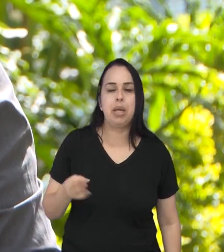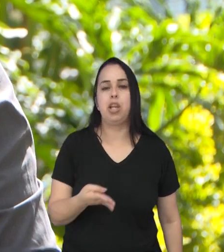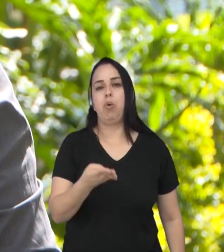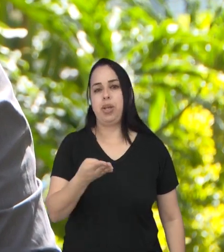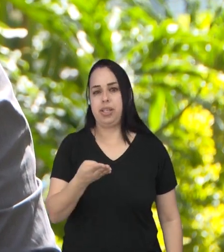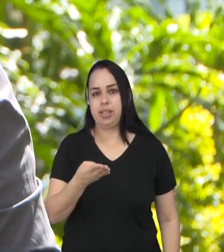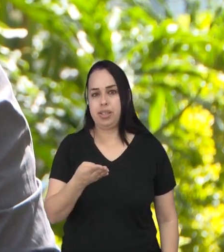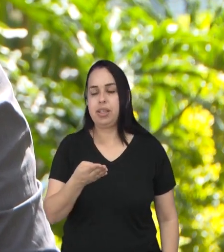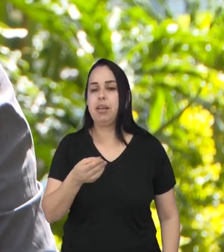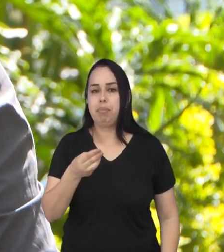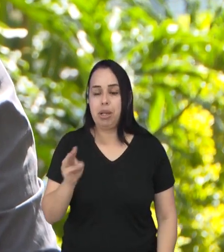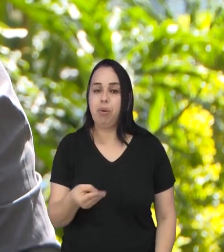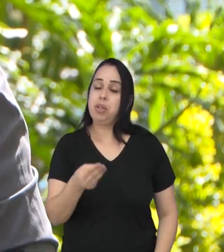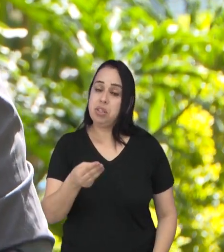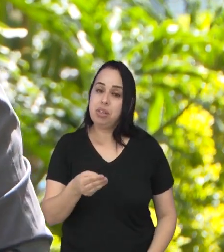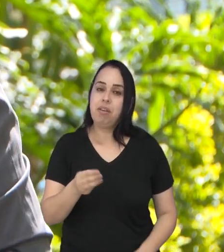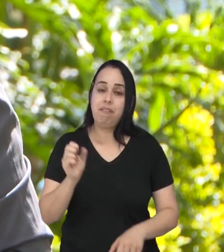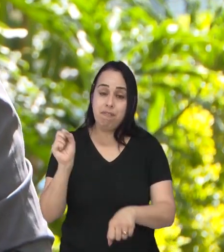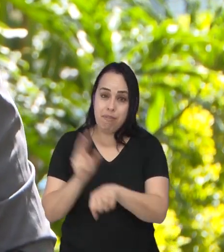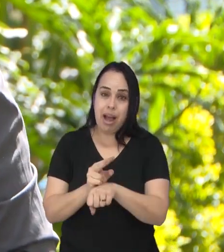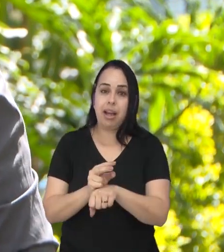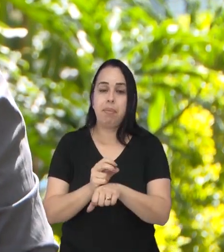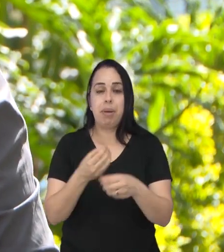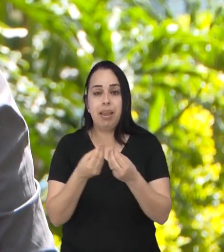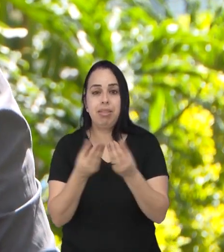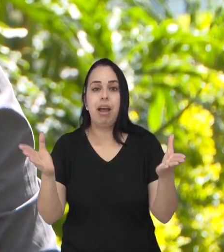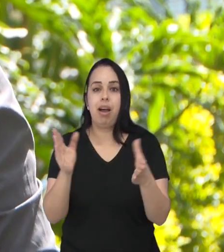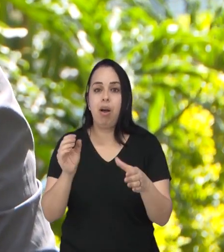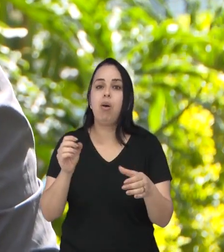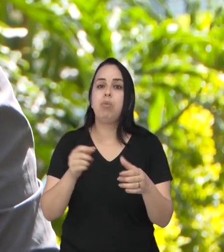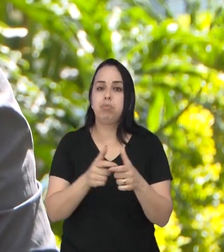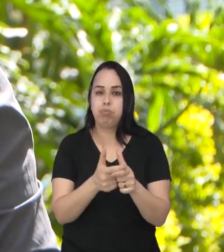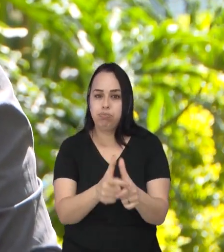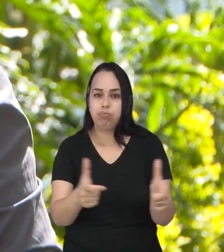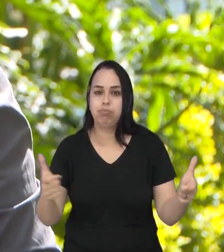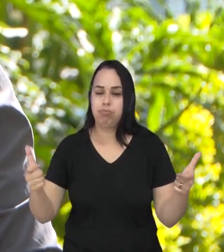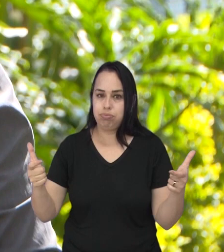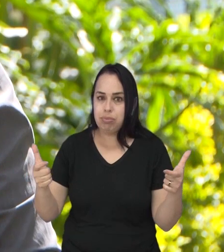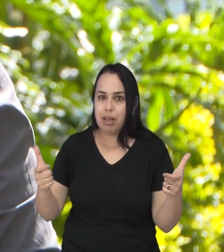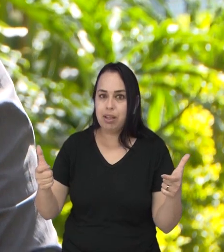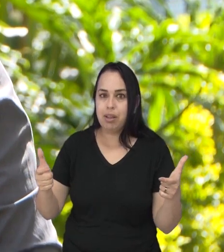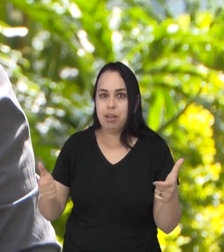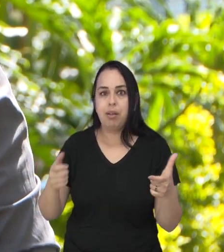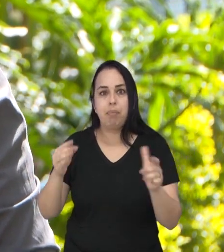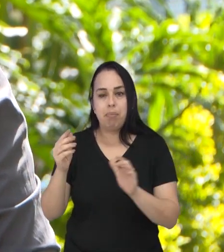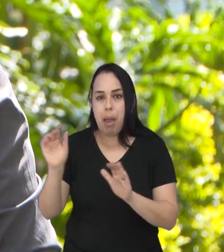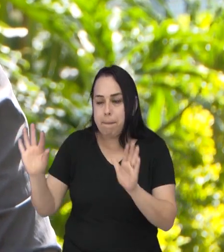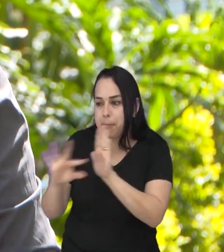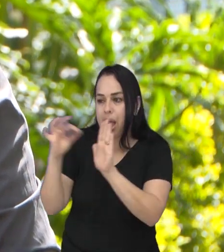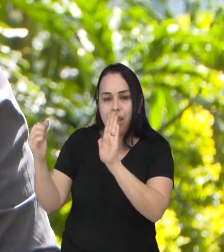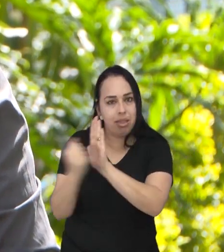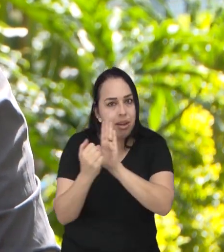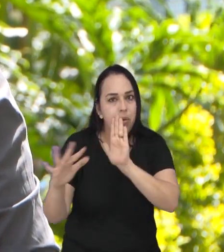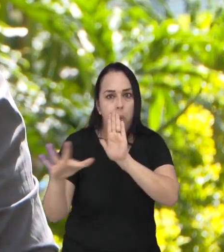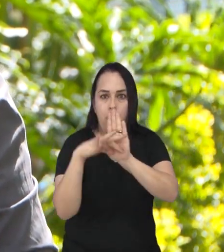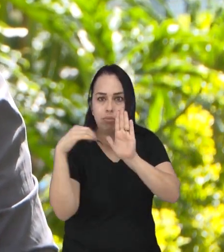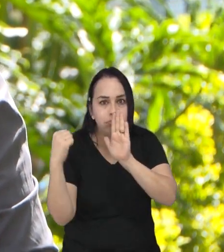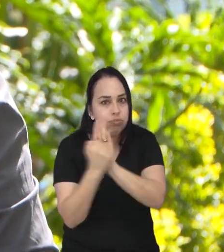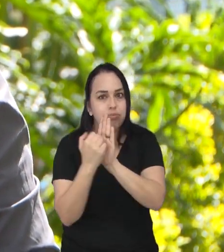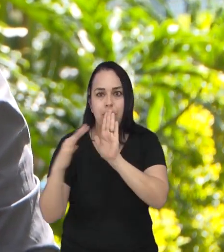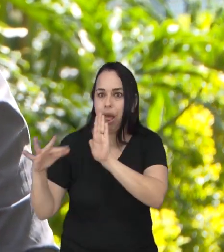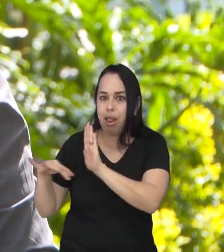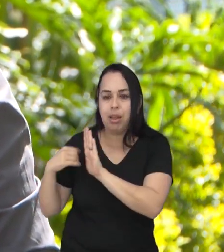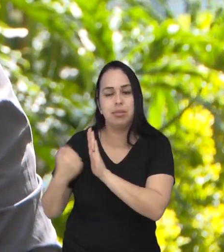3.600.000 vagas até 2026. Para ampliar a oferta, seria 1 milhão de novas matrículas só na